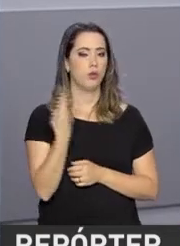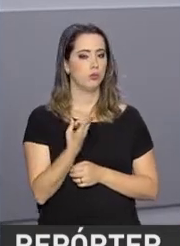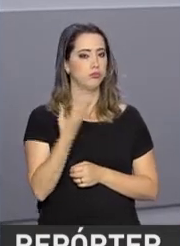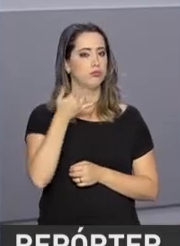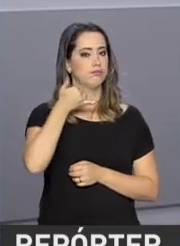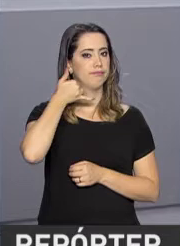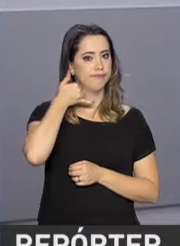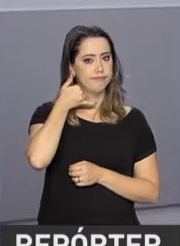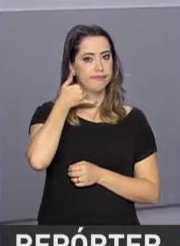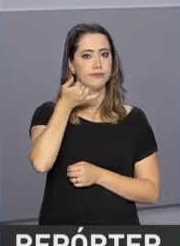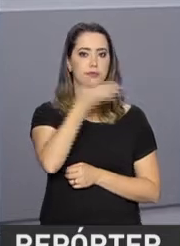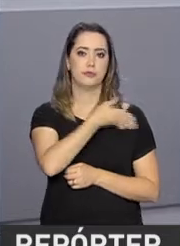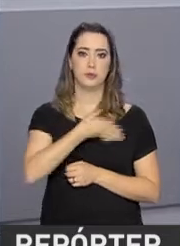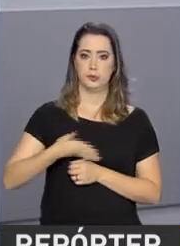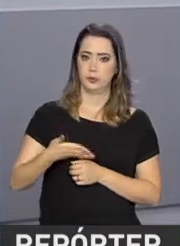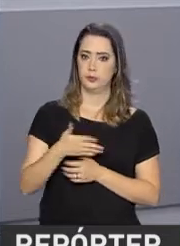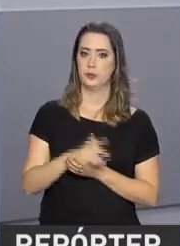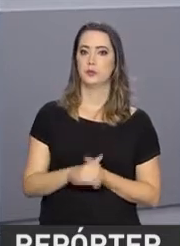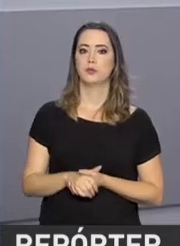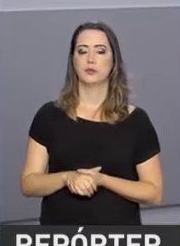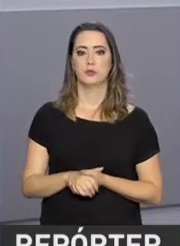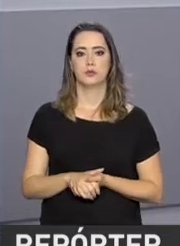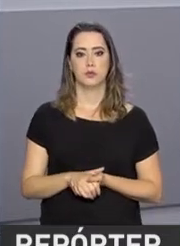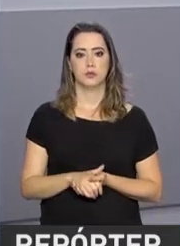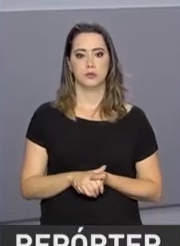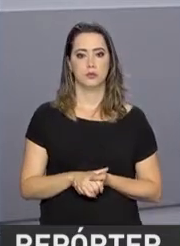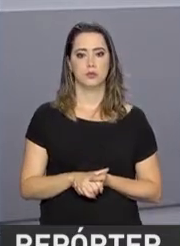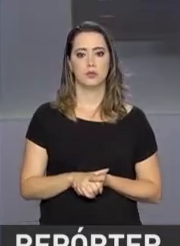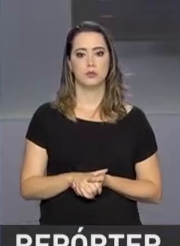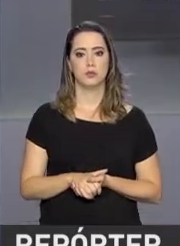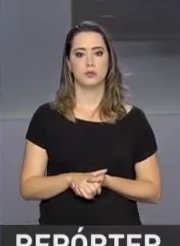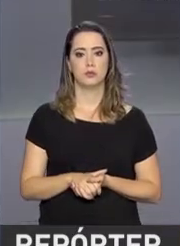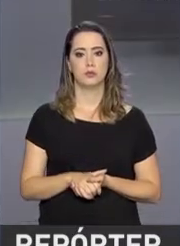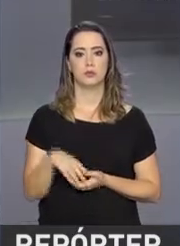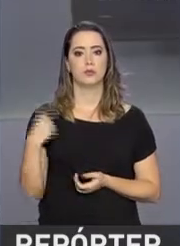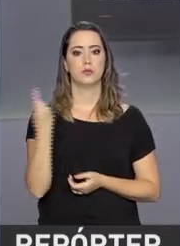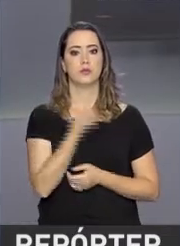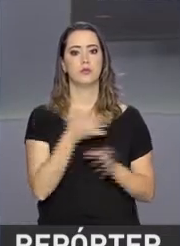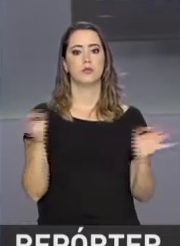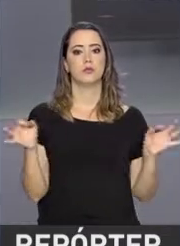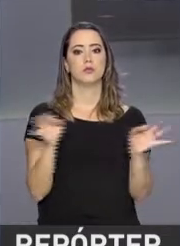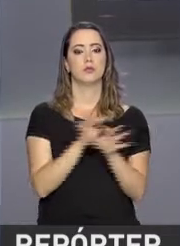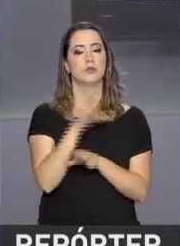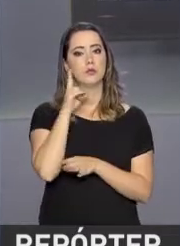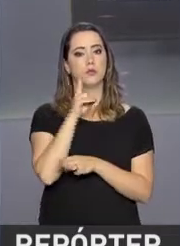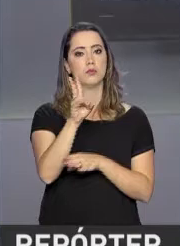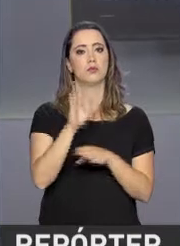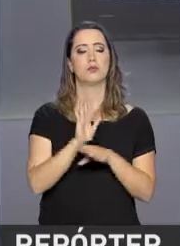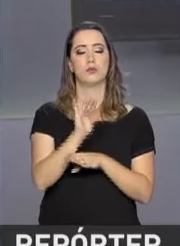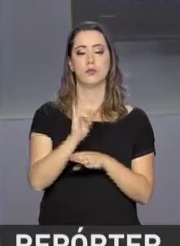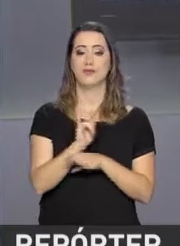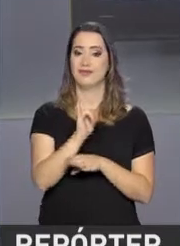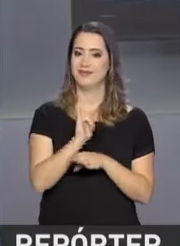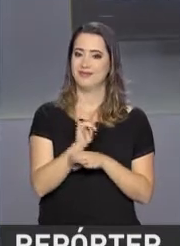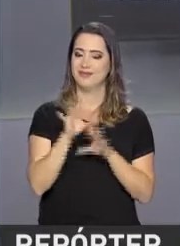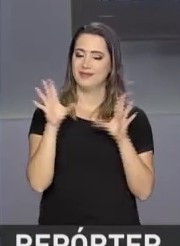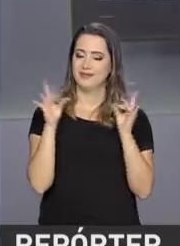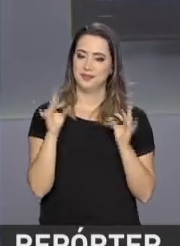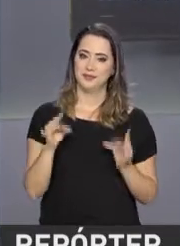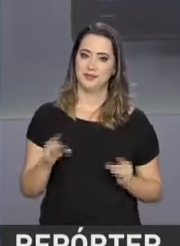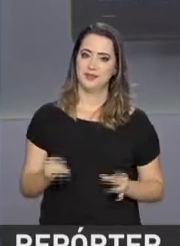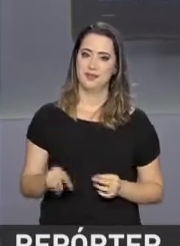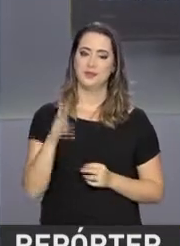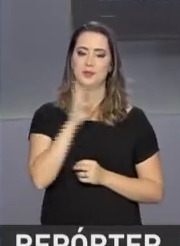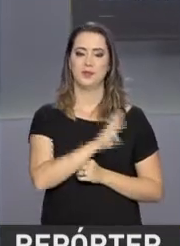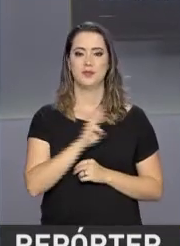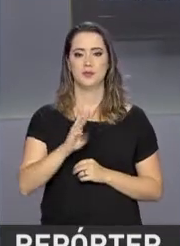receita.fazenda.gov.br ou pelo Receita Fone no número 146. Nós ficamos por aqui. Você pode rever as reportagens no YouTube. E